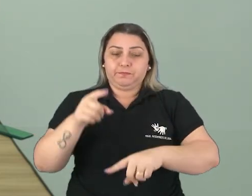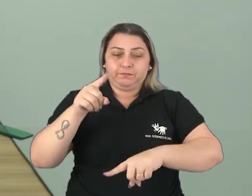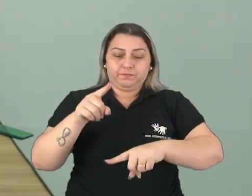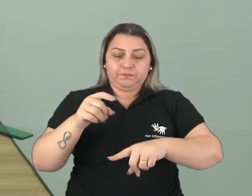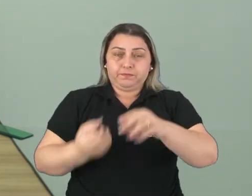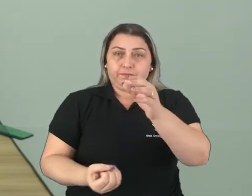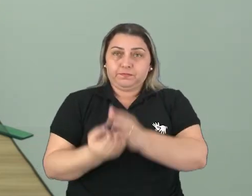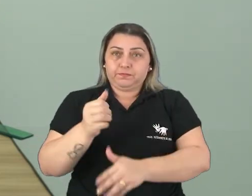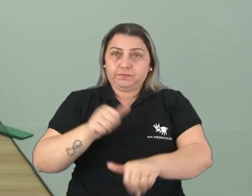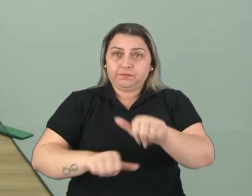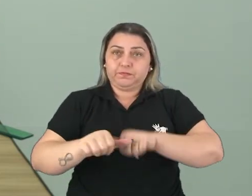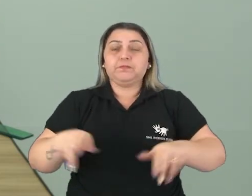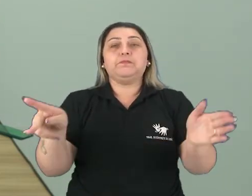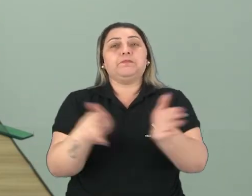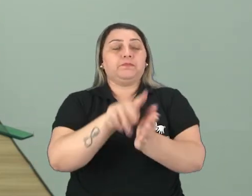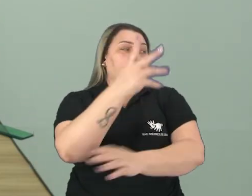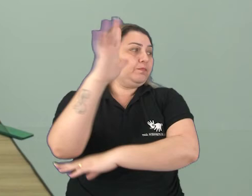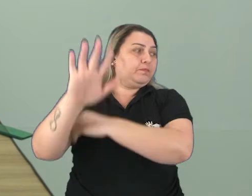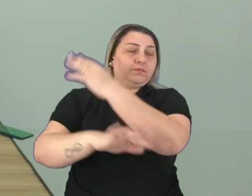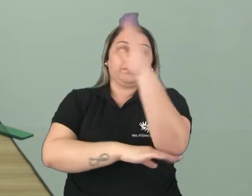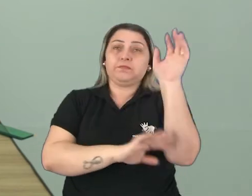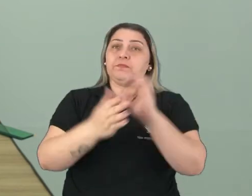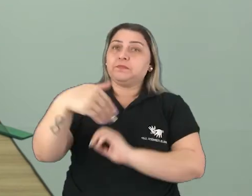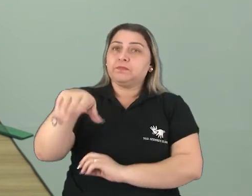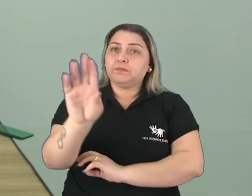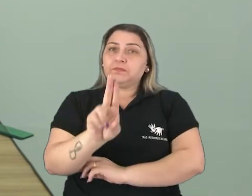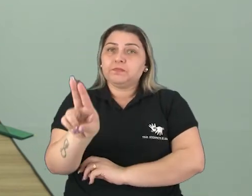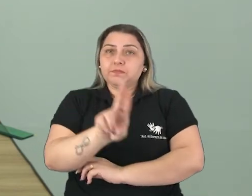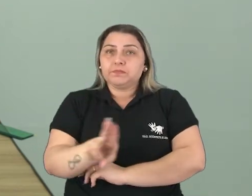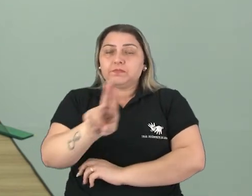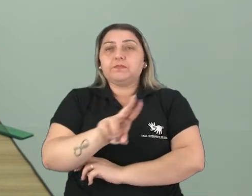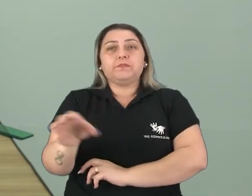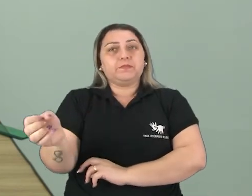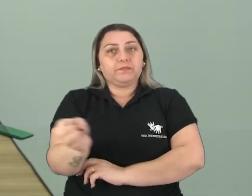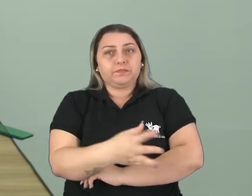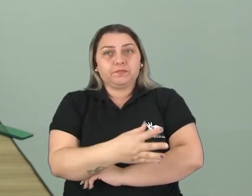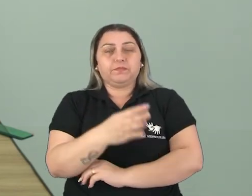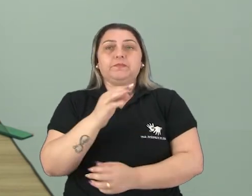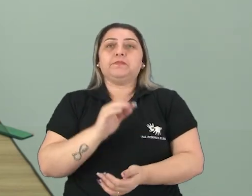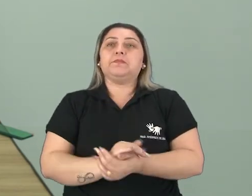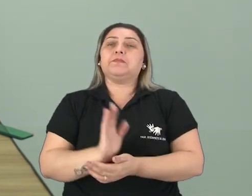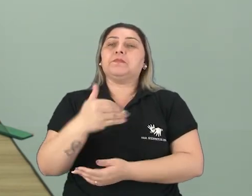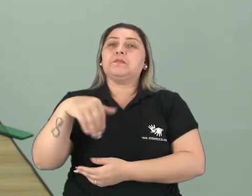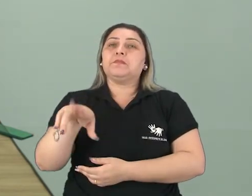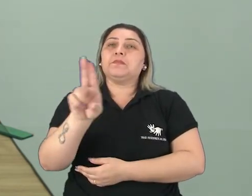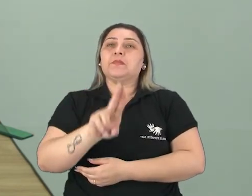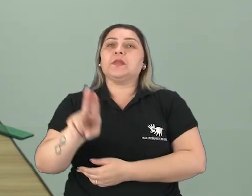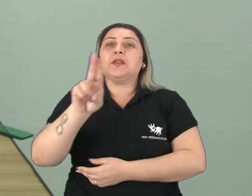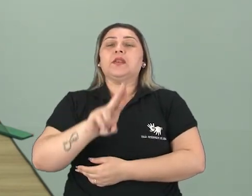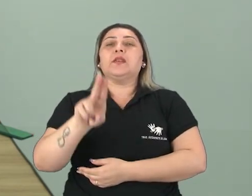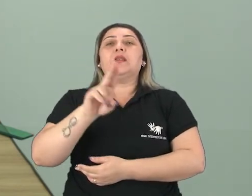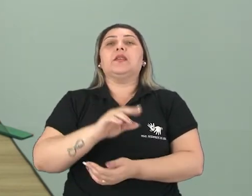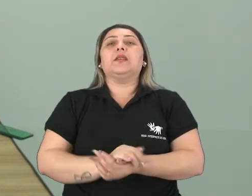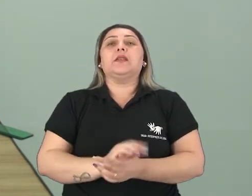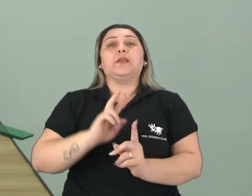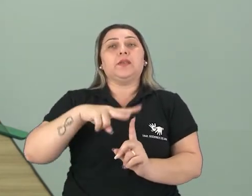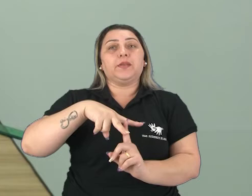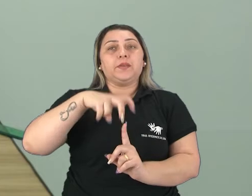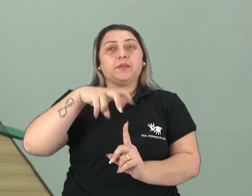Ela provém da natureza. Então, quanto mais eu utilizo coisas novas, mais eu utilizo garrafas PET sem